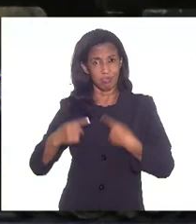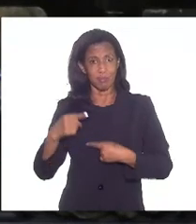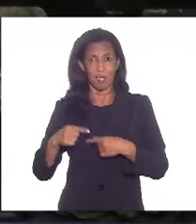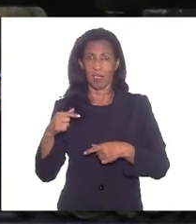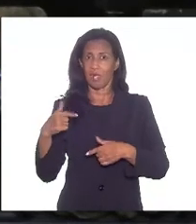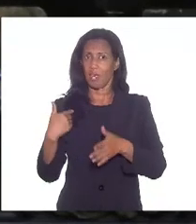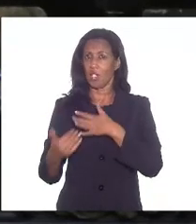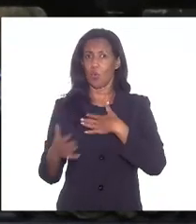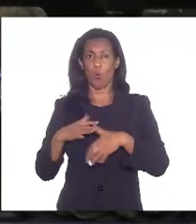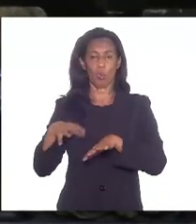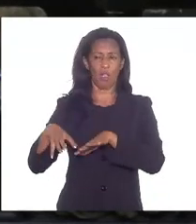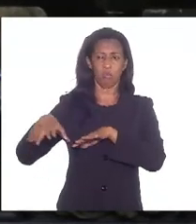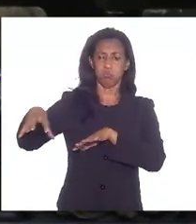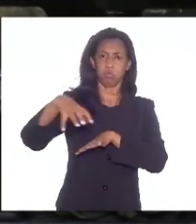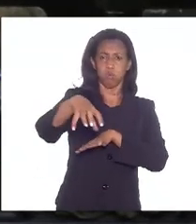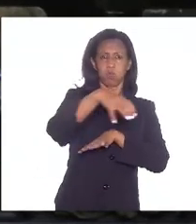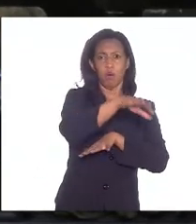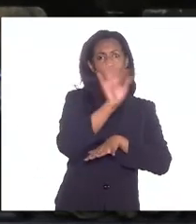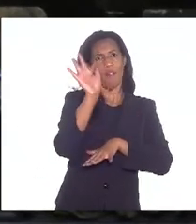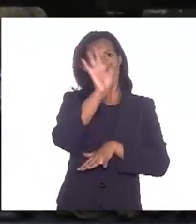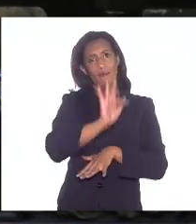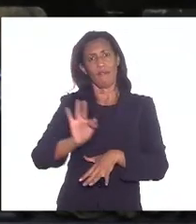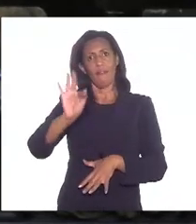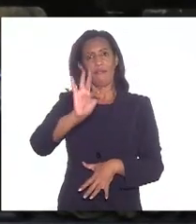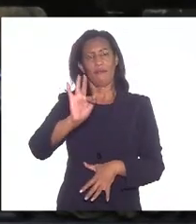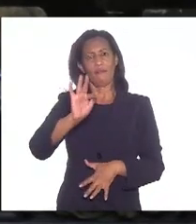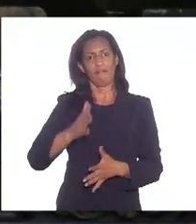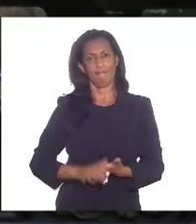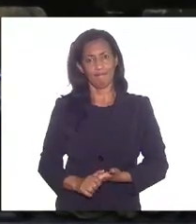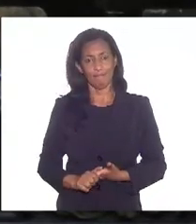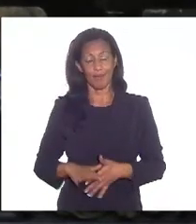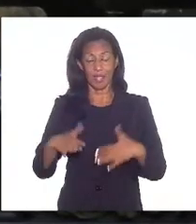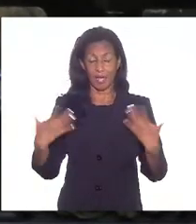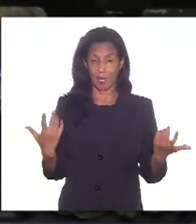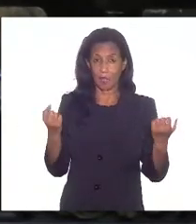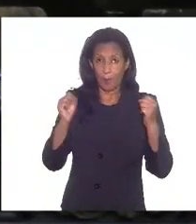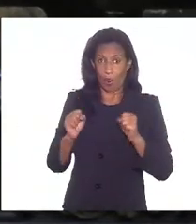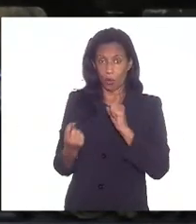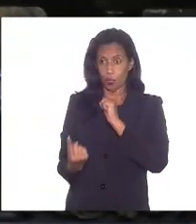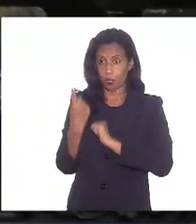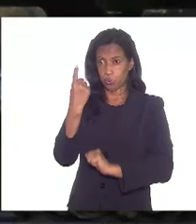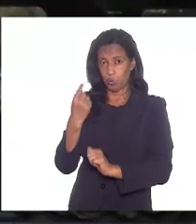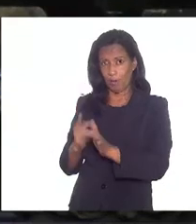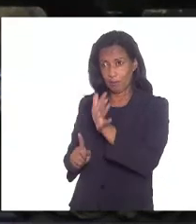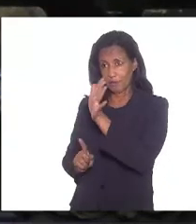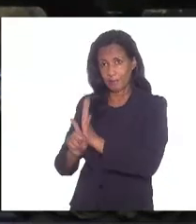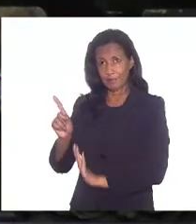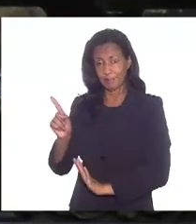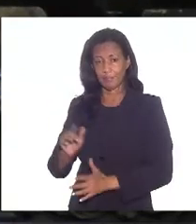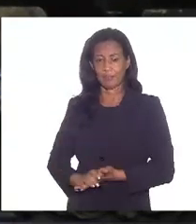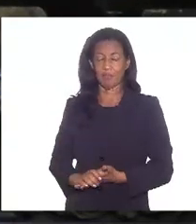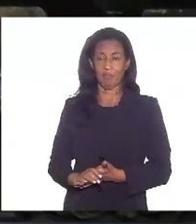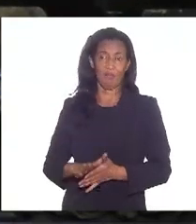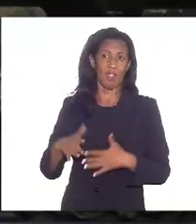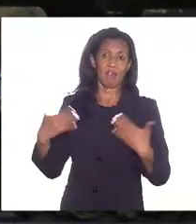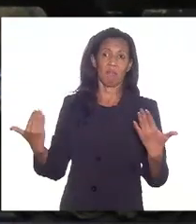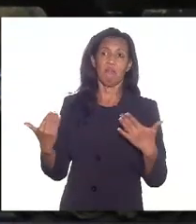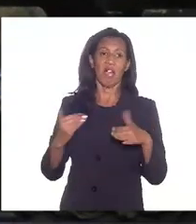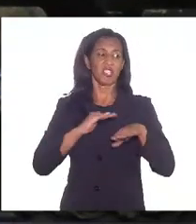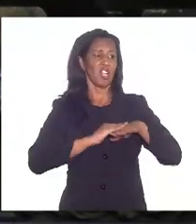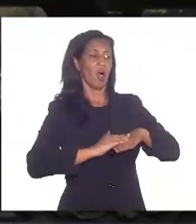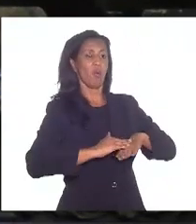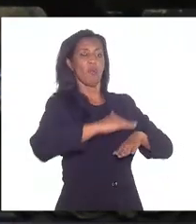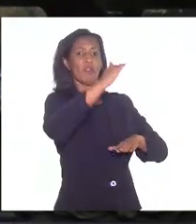qualquer unidade federativa. Aí pode ser alguém que diga assim abruptamente, basta aumentar a